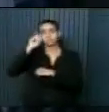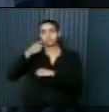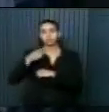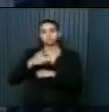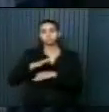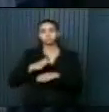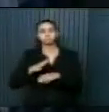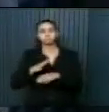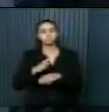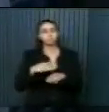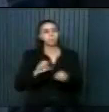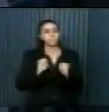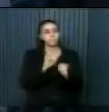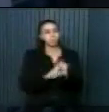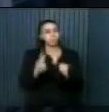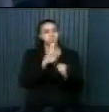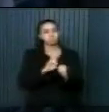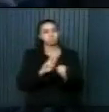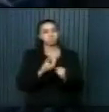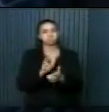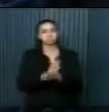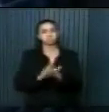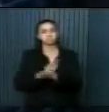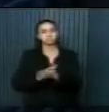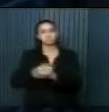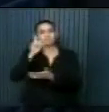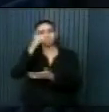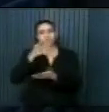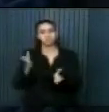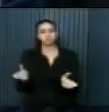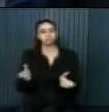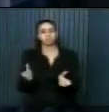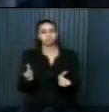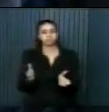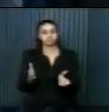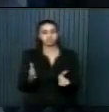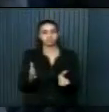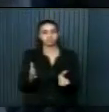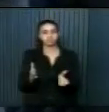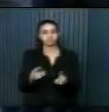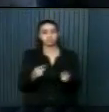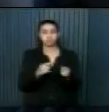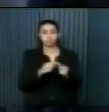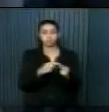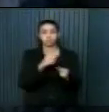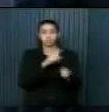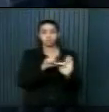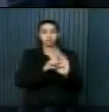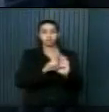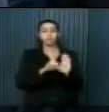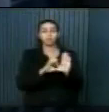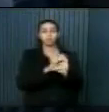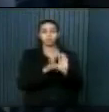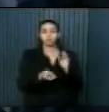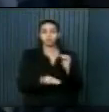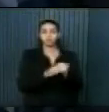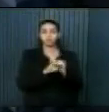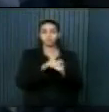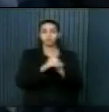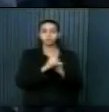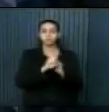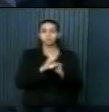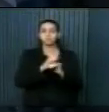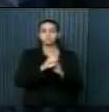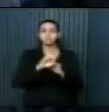judiciais poderão ser utilizados sem ordem de preferência, como previsto na lei complementar de autoria do nobre senador José Serra, que existe uma